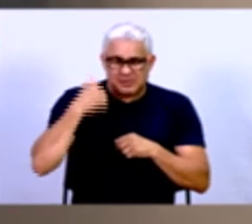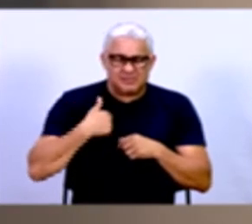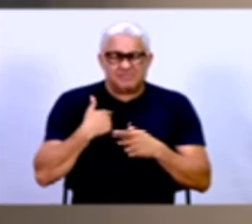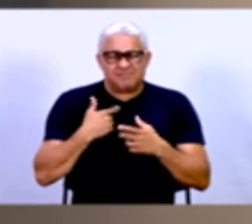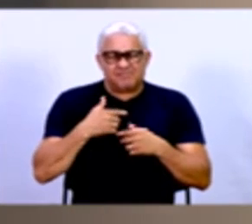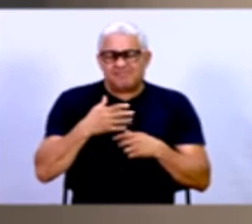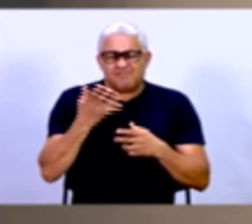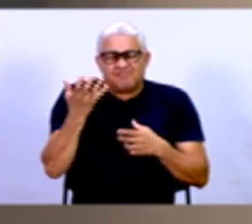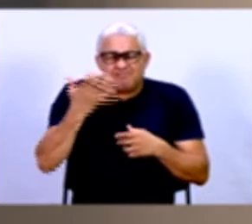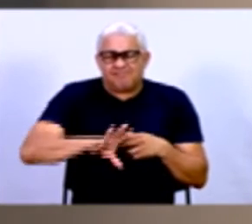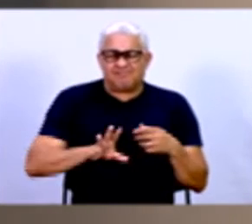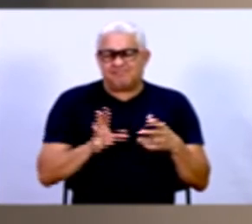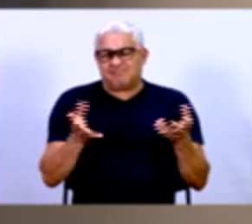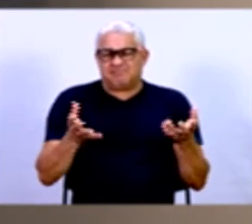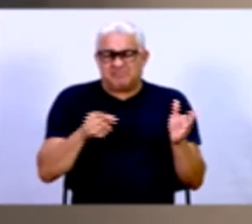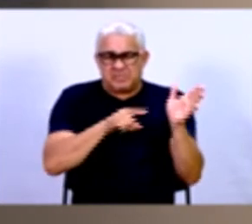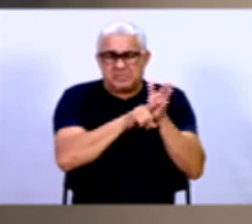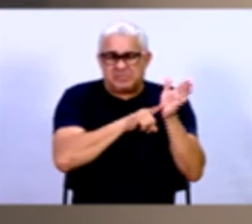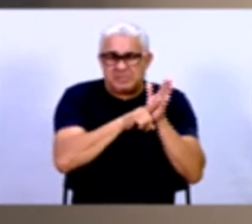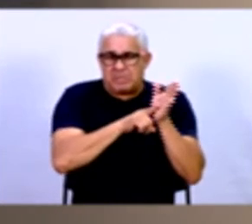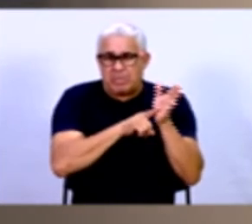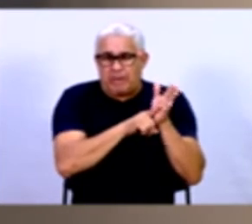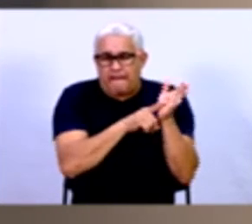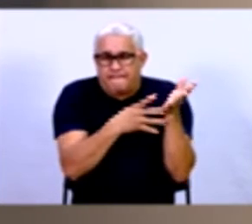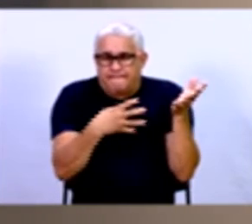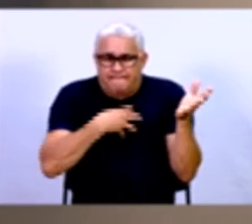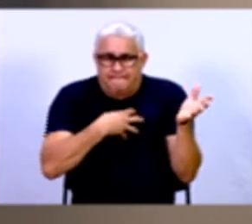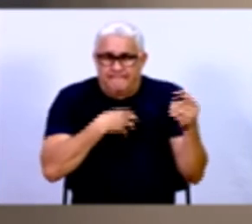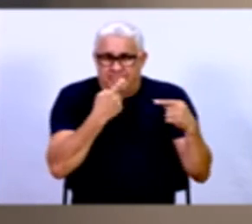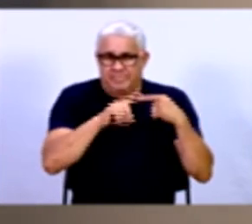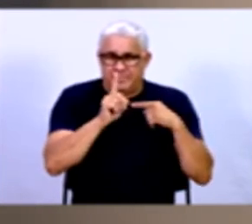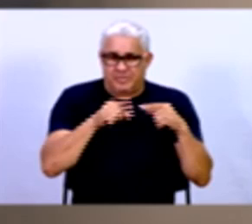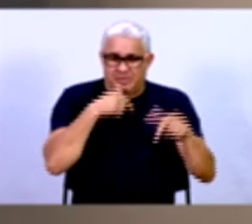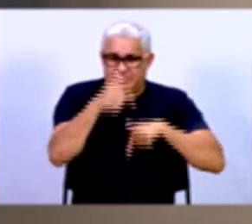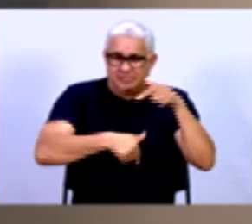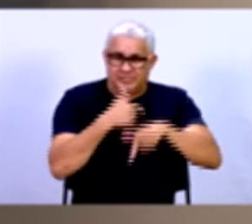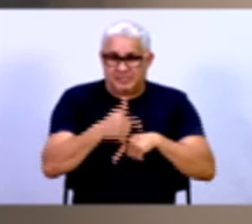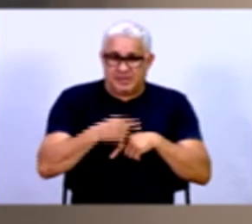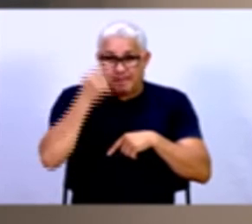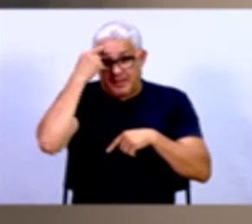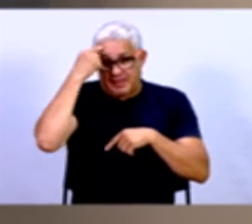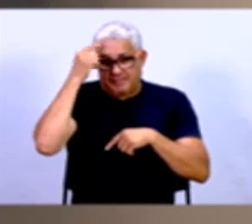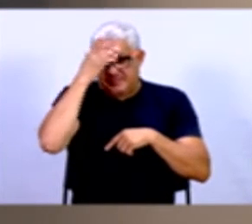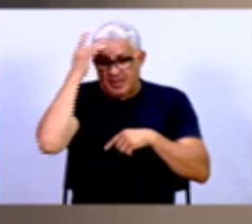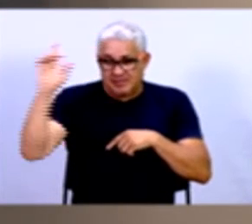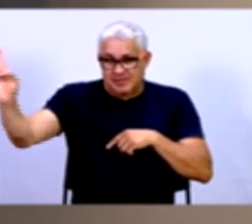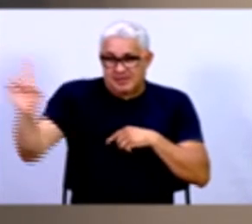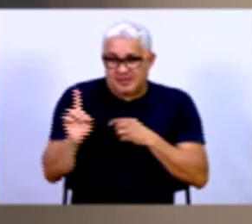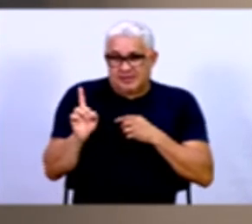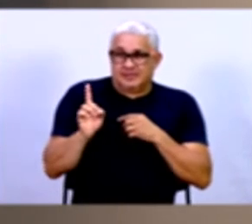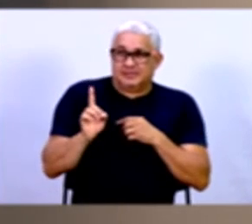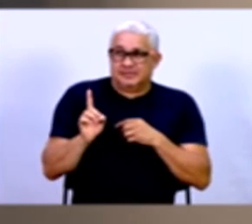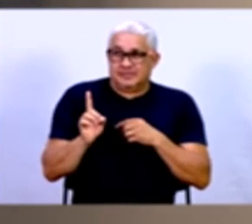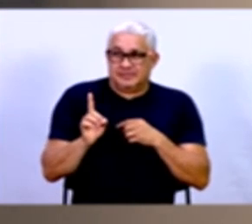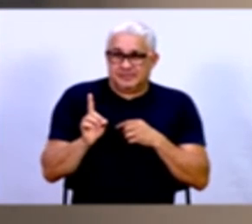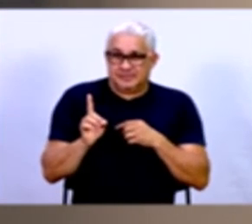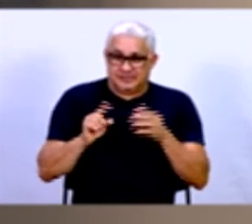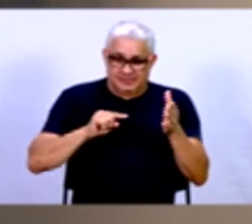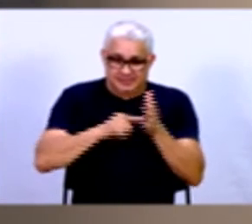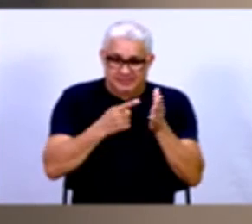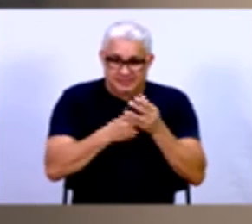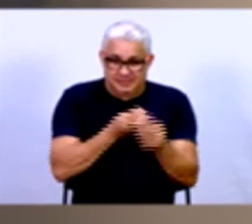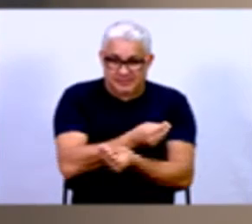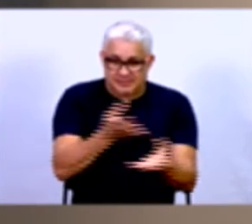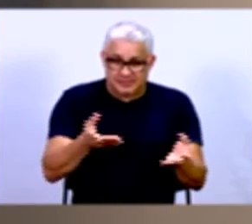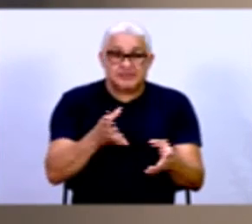mexer com pesquisa, não vou trabalhar com isso. Mas imagina, alguém chega com essa pesquisa, chega aqui com uma distribuição de frequência e vocês